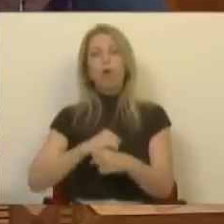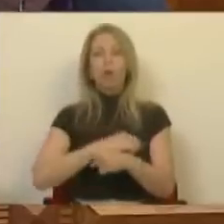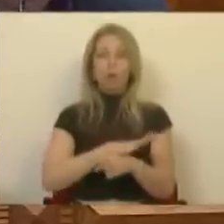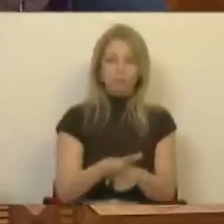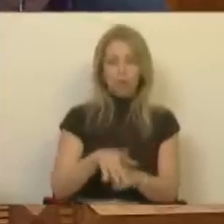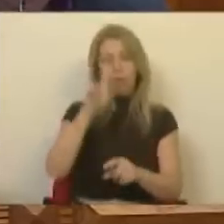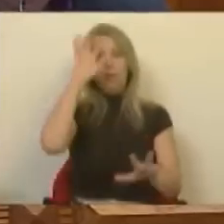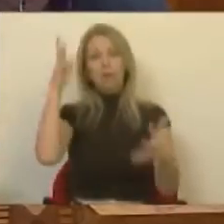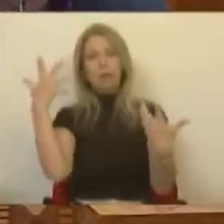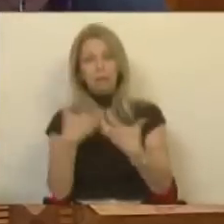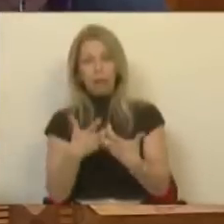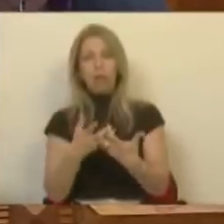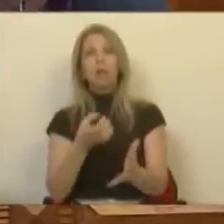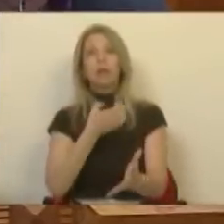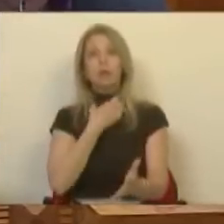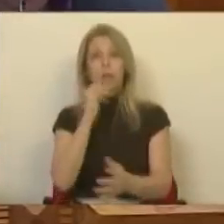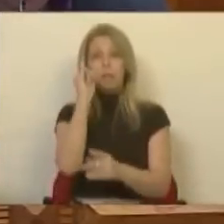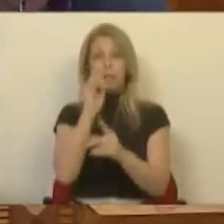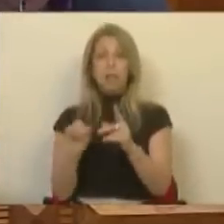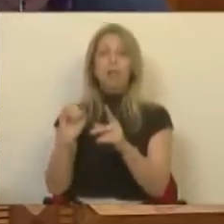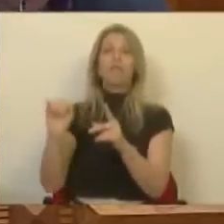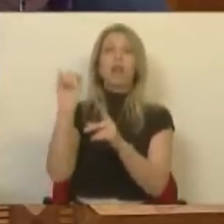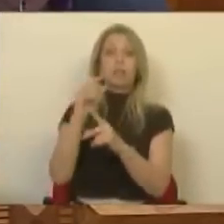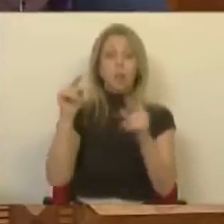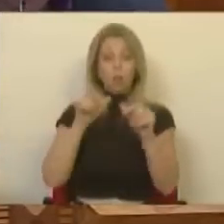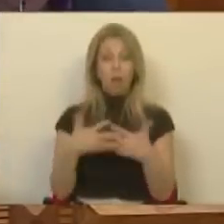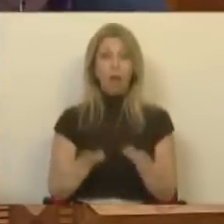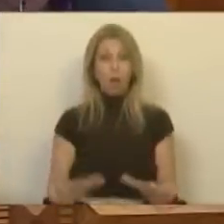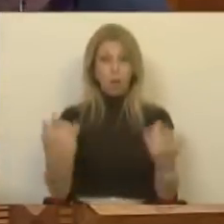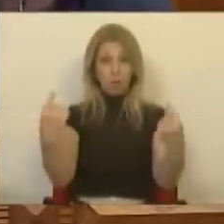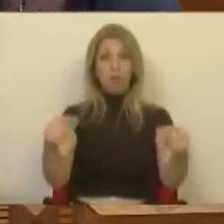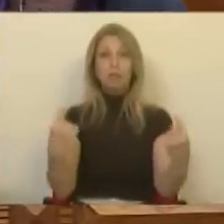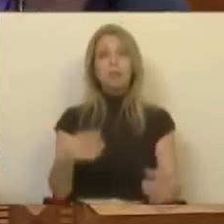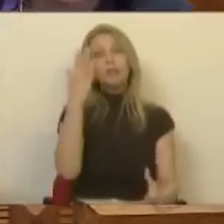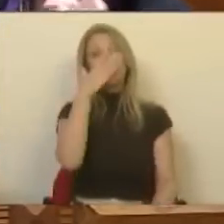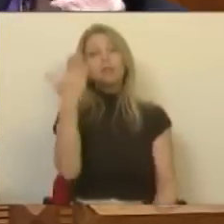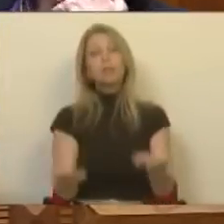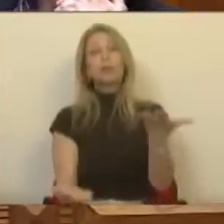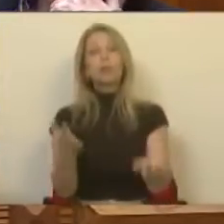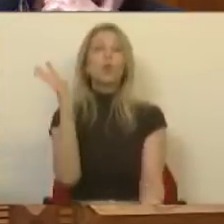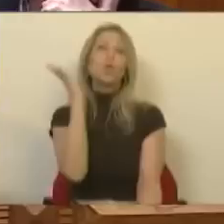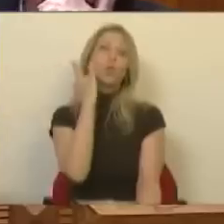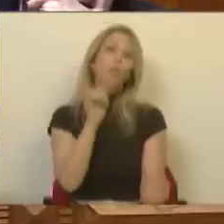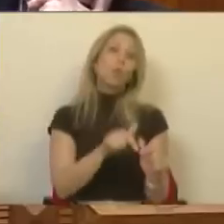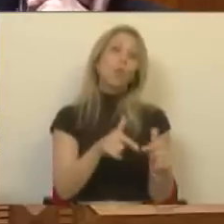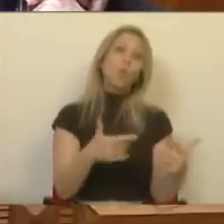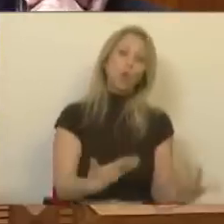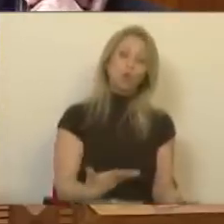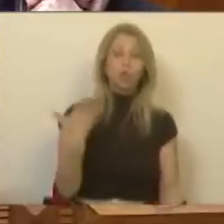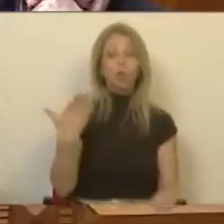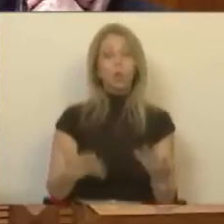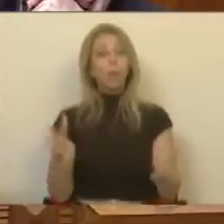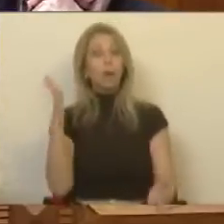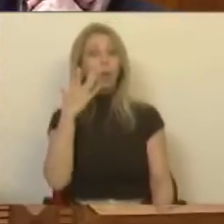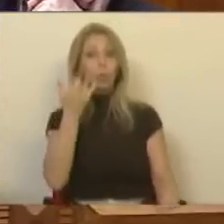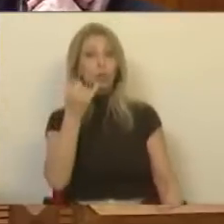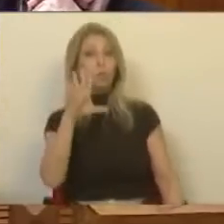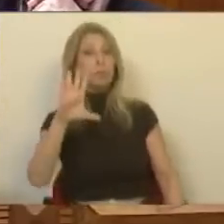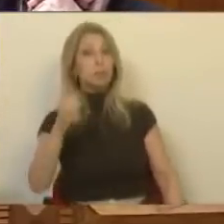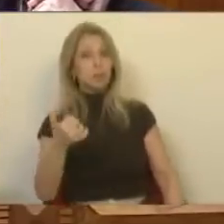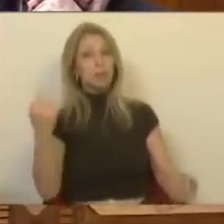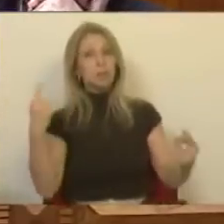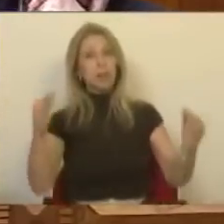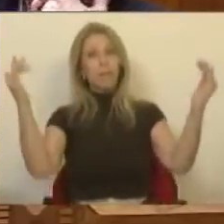apesar da crise de inflação que estamos neste momento a viver se comparar os números de hoje com os números de 2015 há